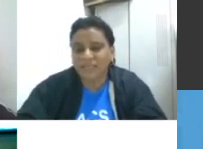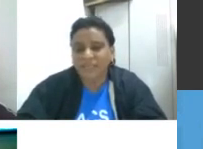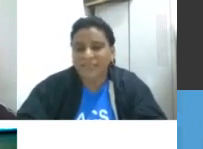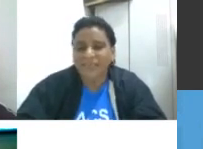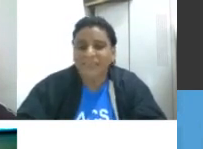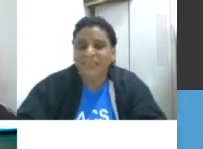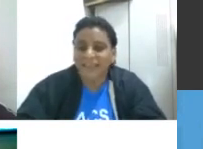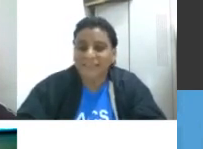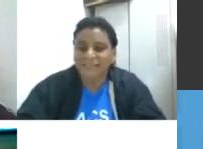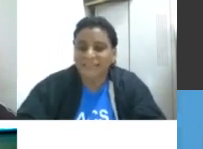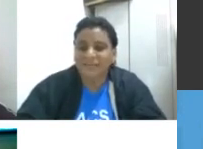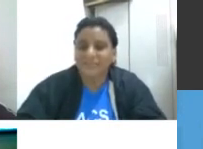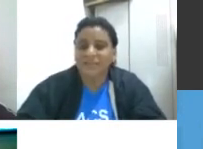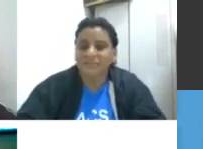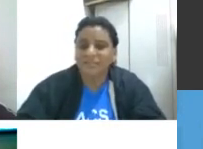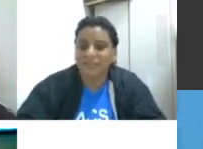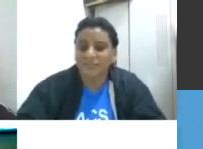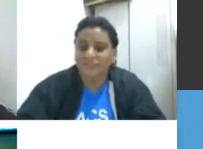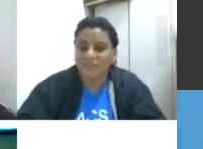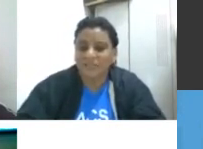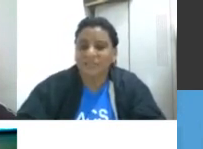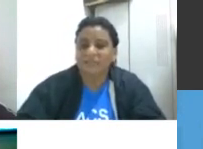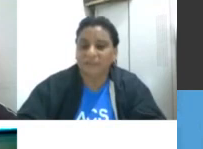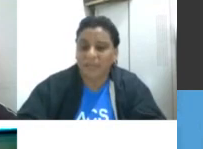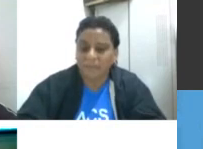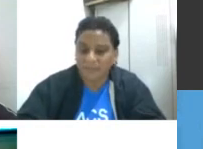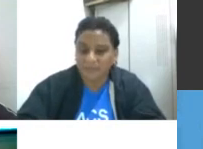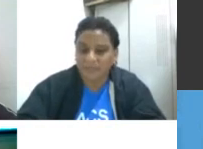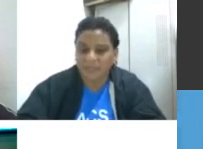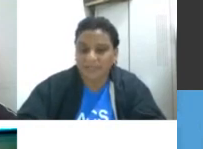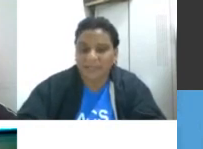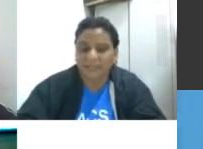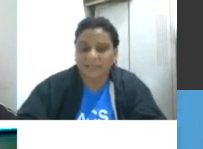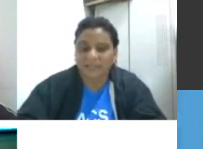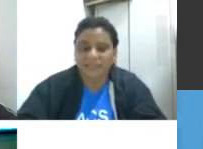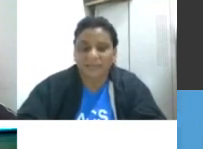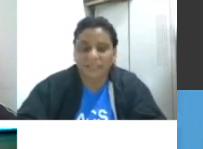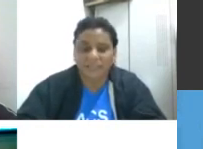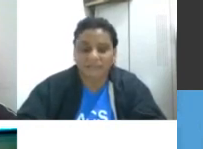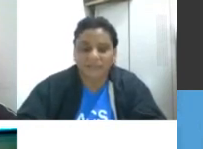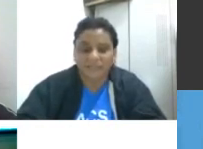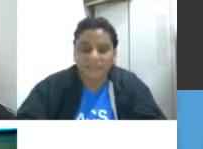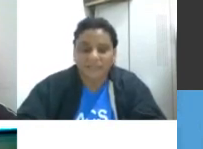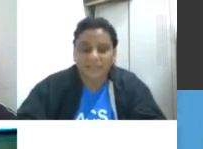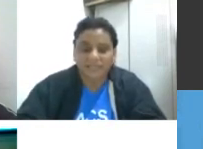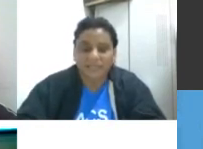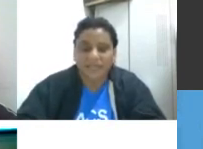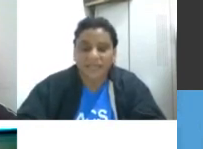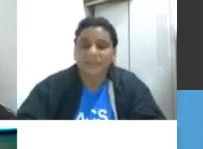da mãe e graças a Deus ele conseguiu fazer o tratamento lá mesmo na cadeia onde ele estava